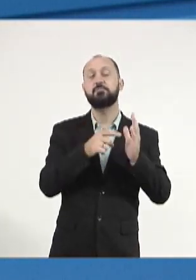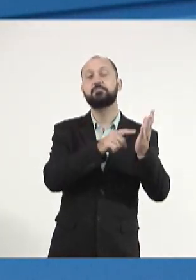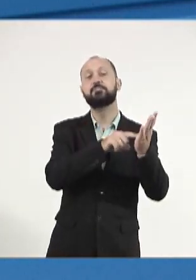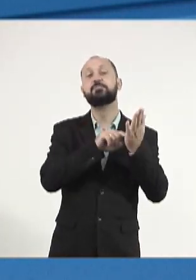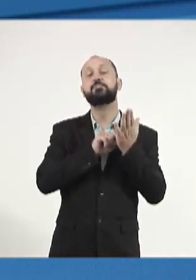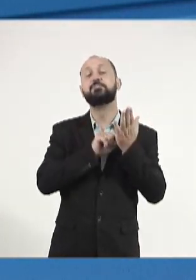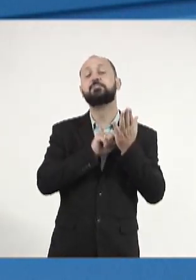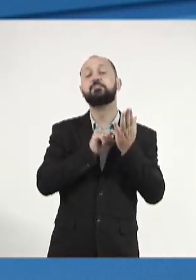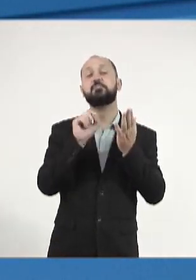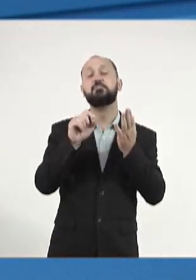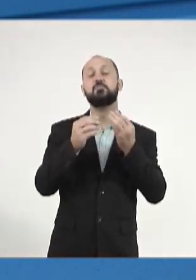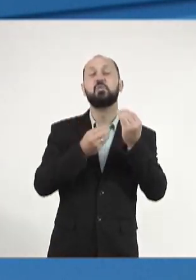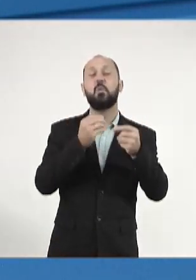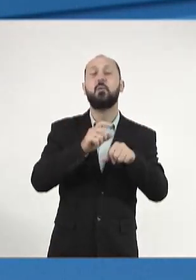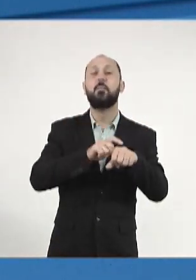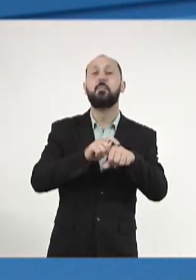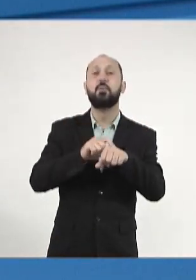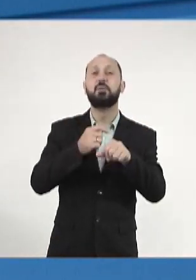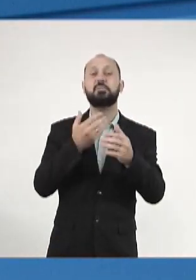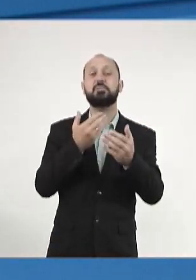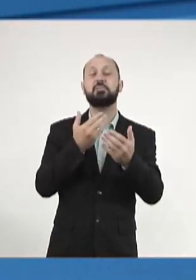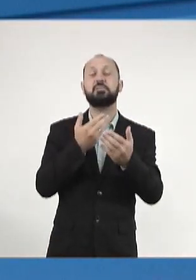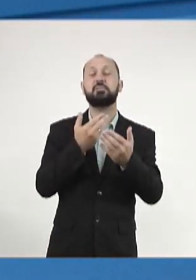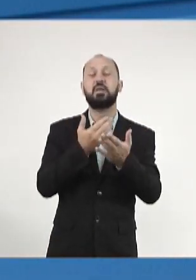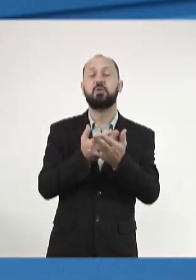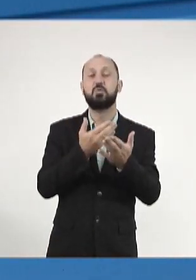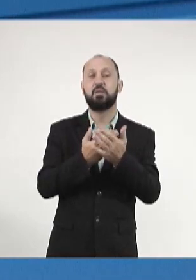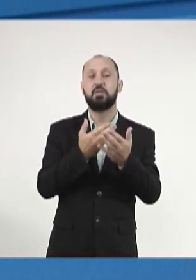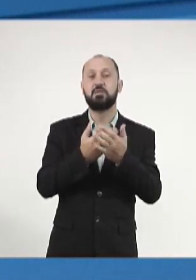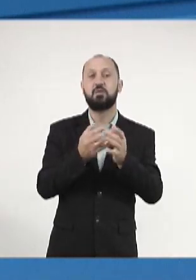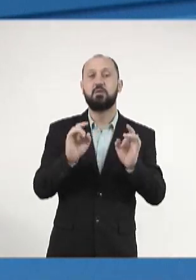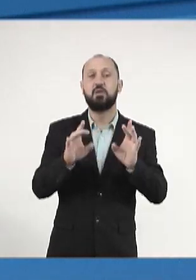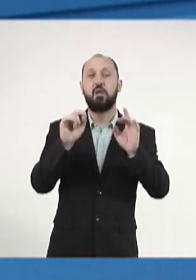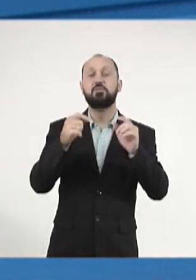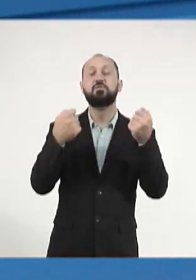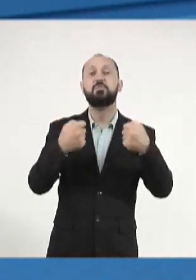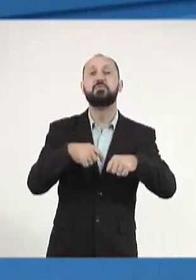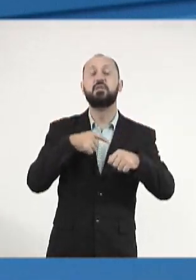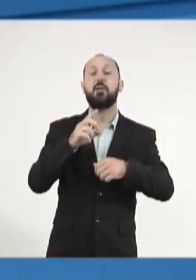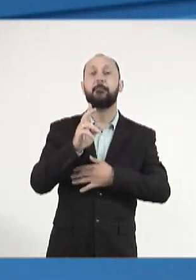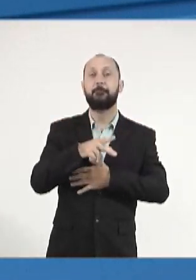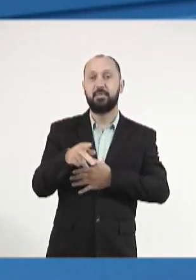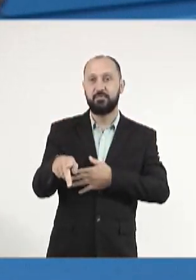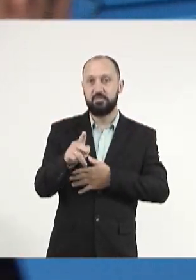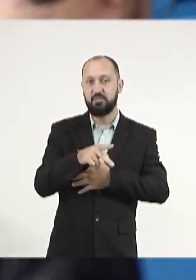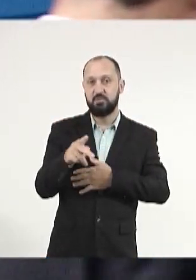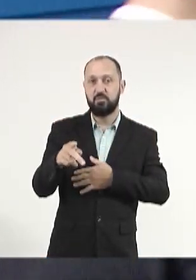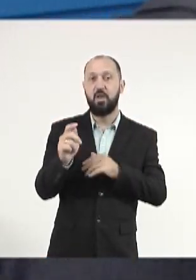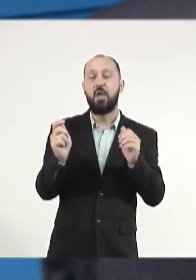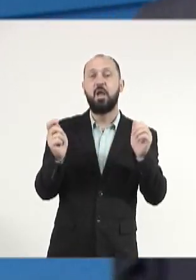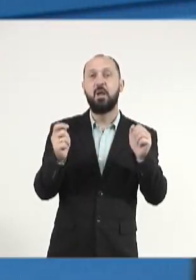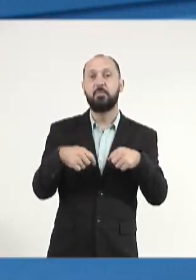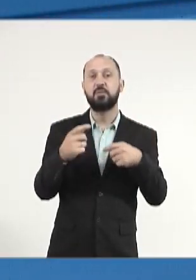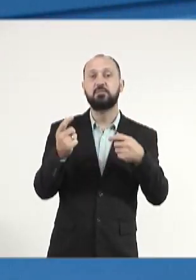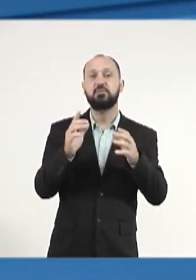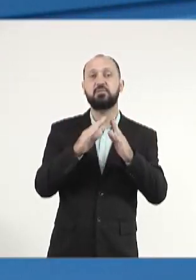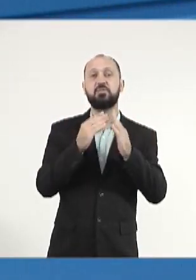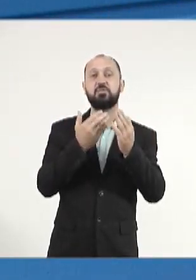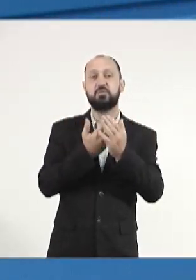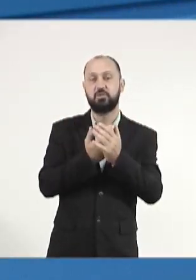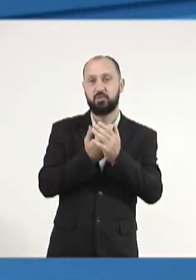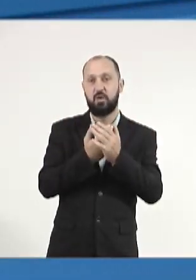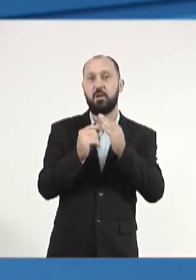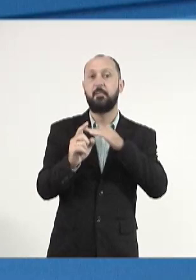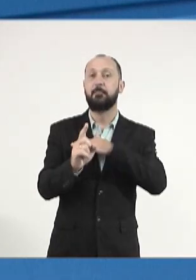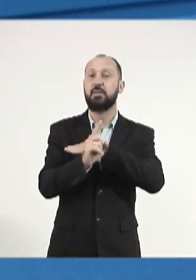gente como situações da educação especial a necessidade de ter professores capacitados nas escolas